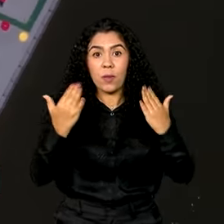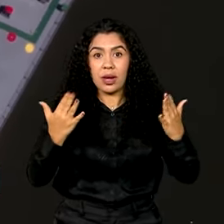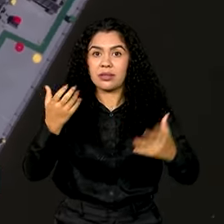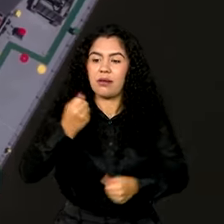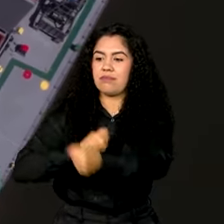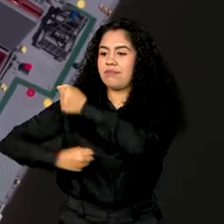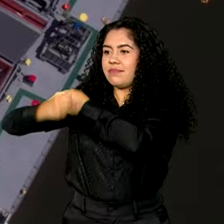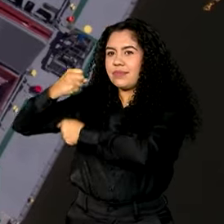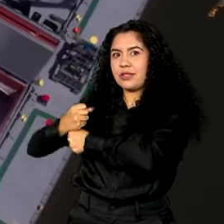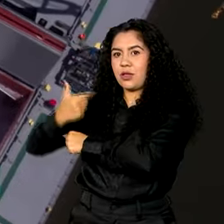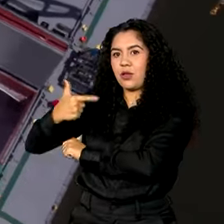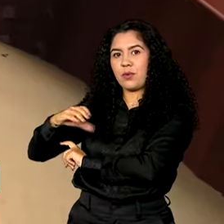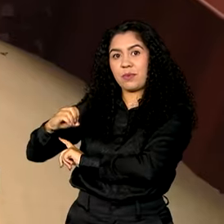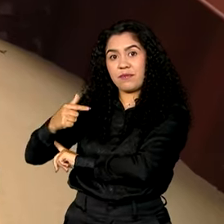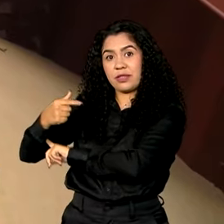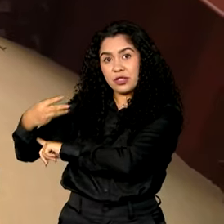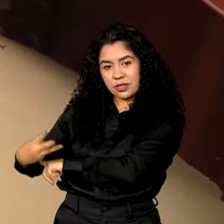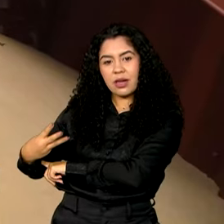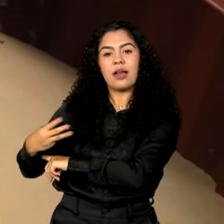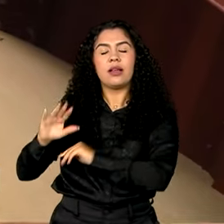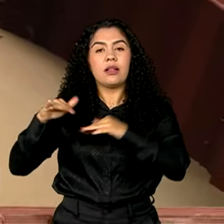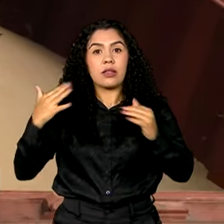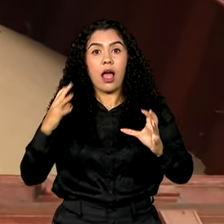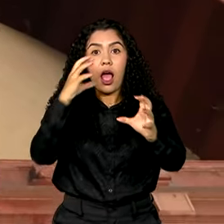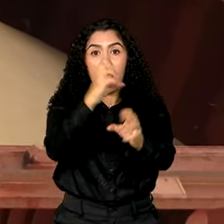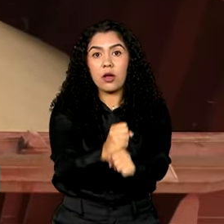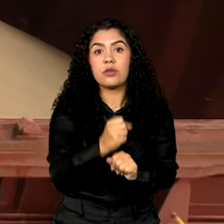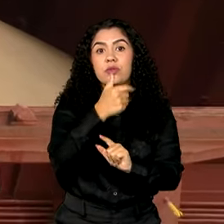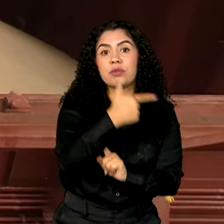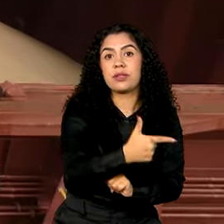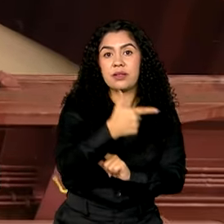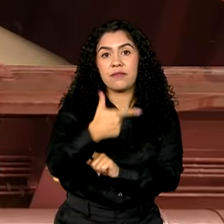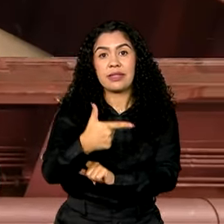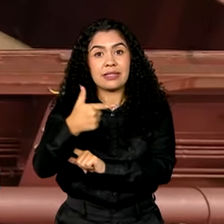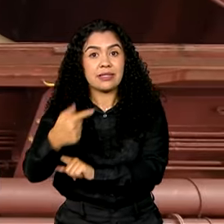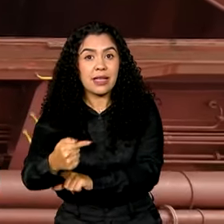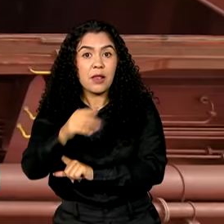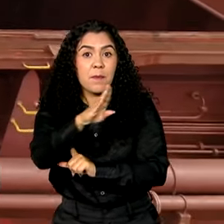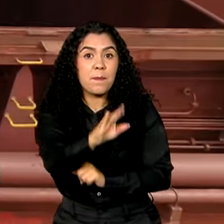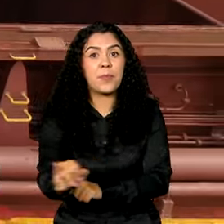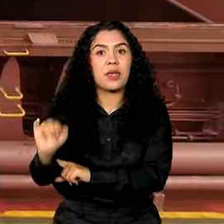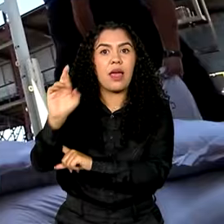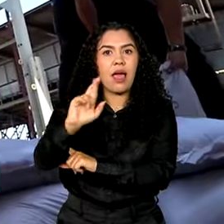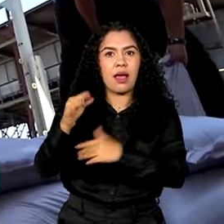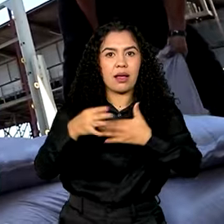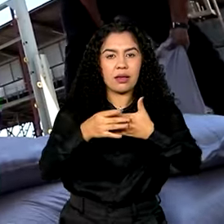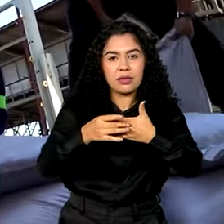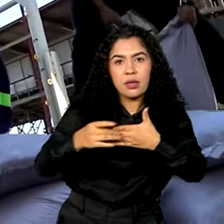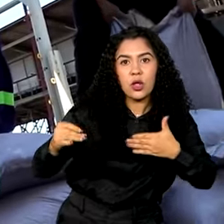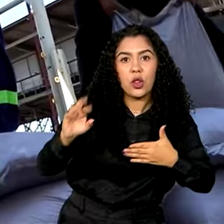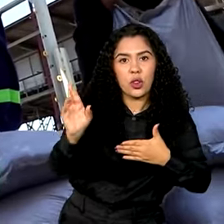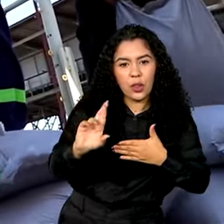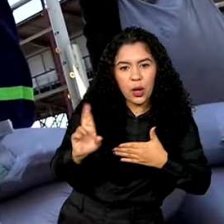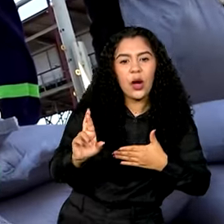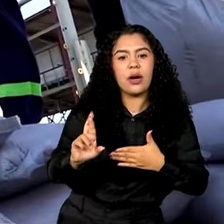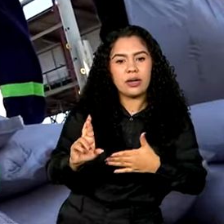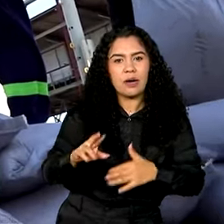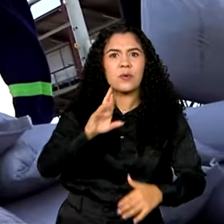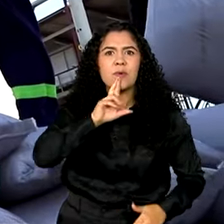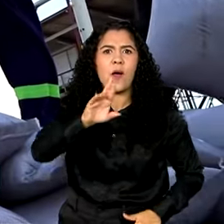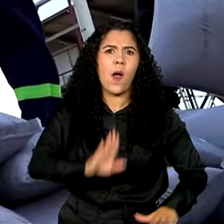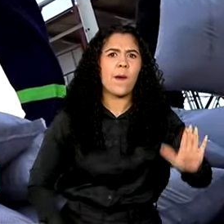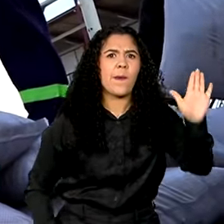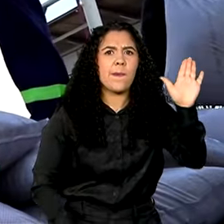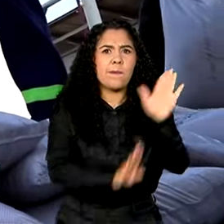do ano passado são 227 Bilhões de Dólares em exportações um recorde para a